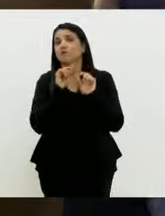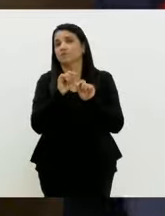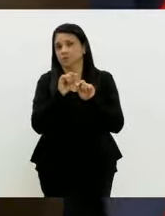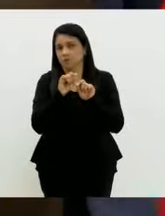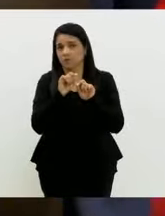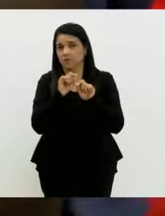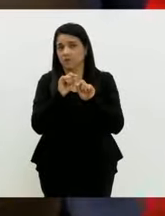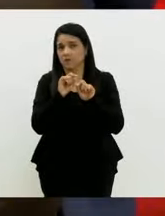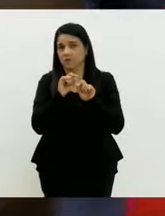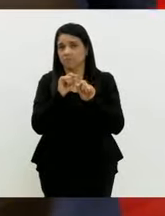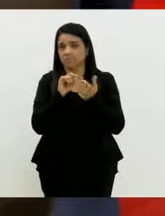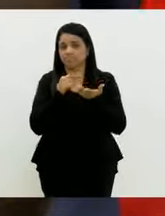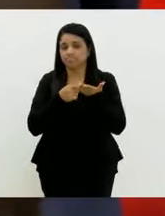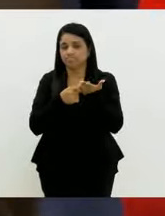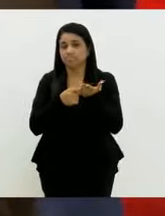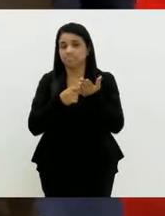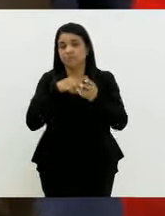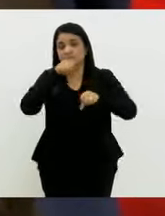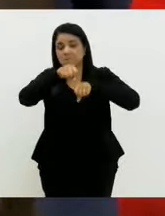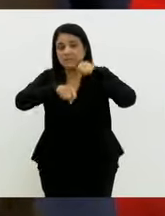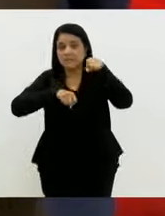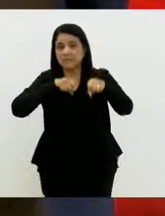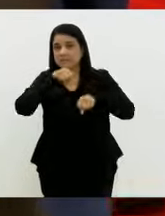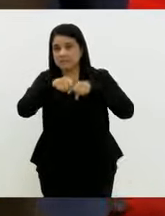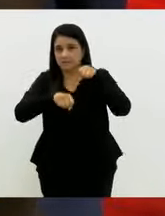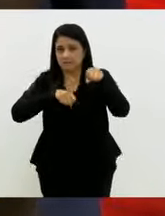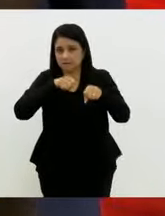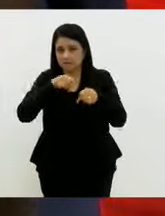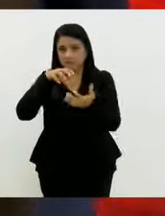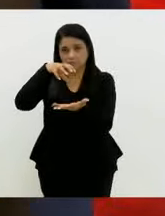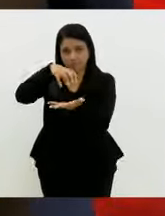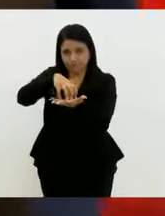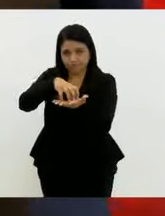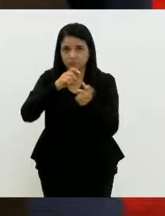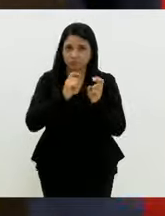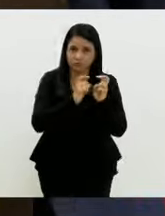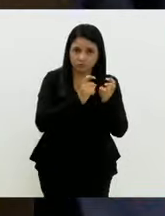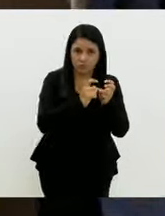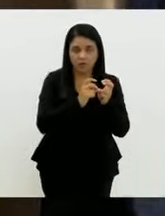que haja bicicletário nessas estações.